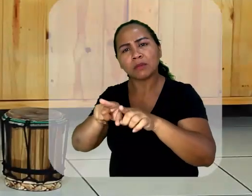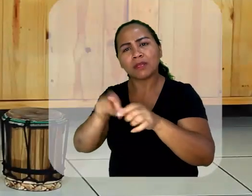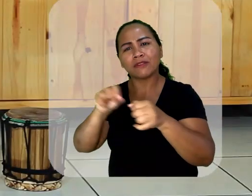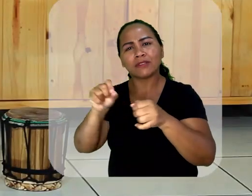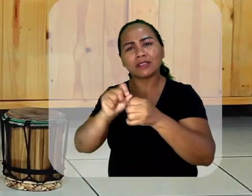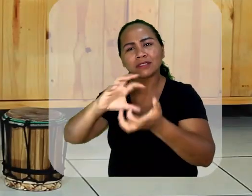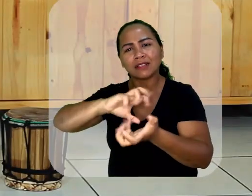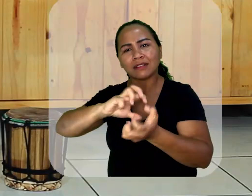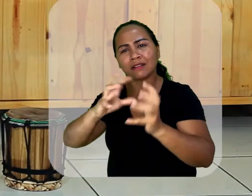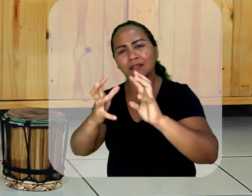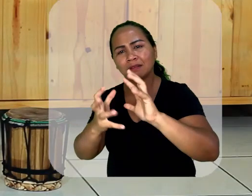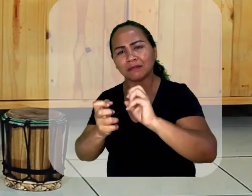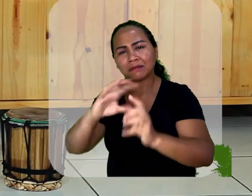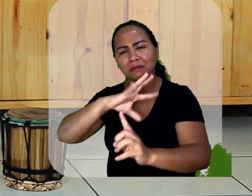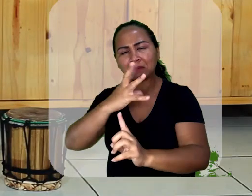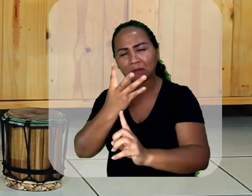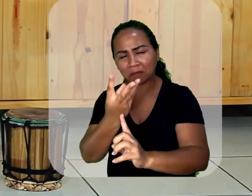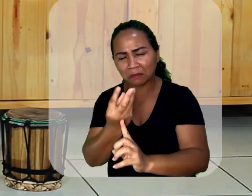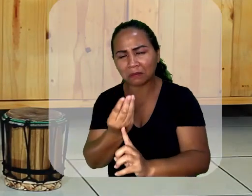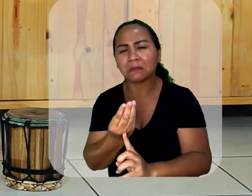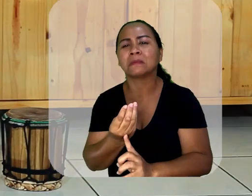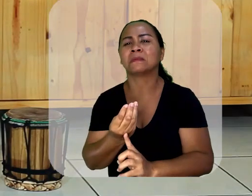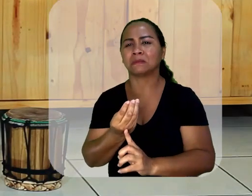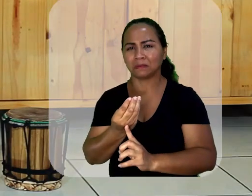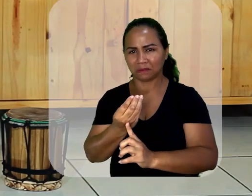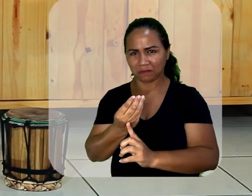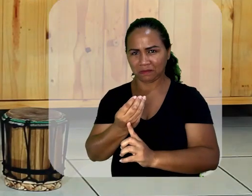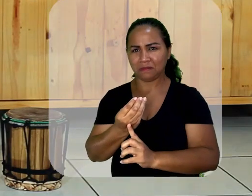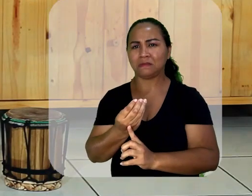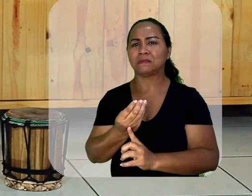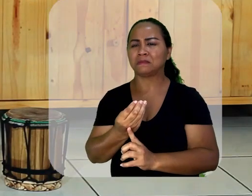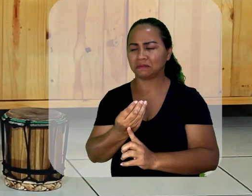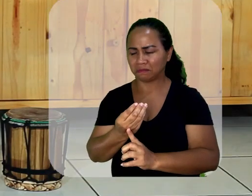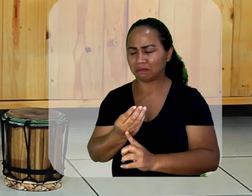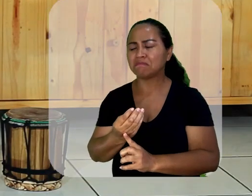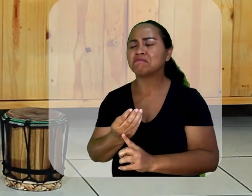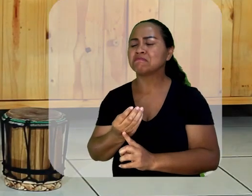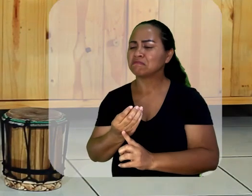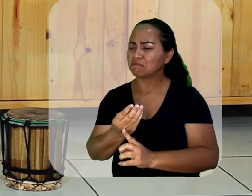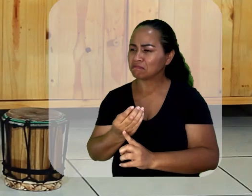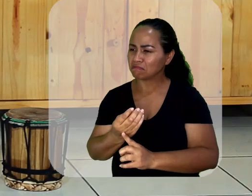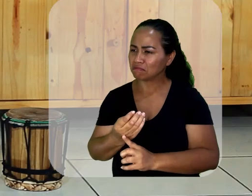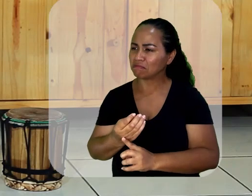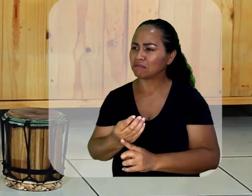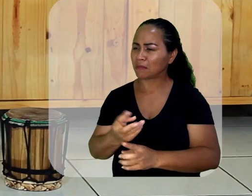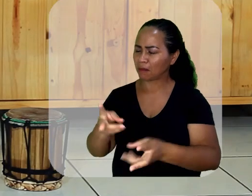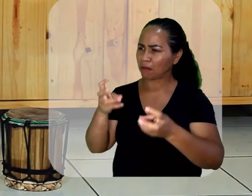pedacinhos, com a lentidão dos casulos a tecer o voo efêmero das borboletas.